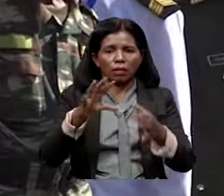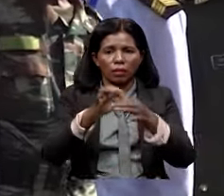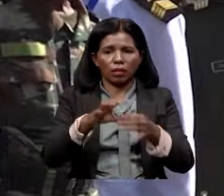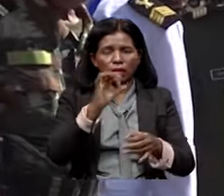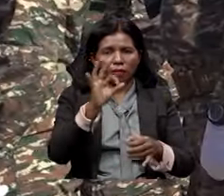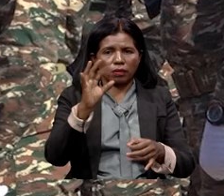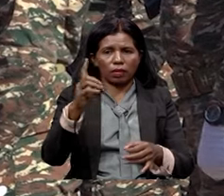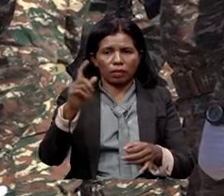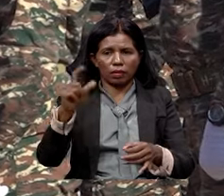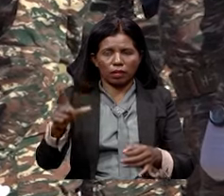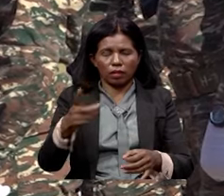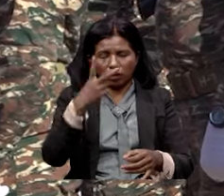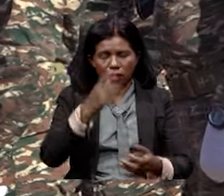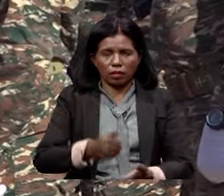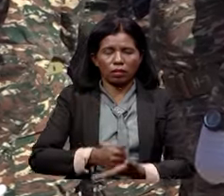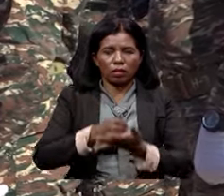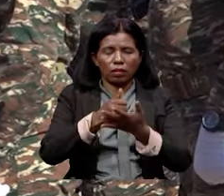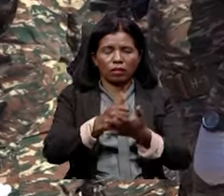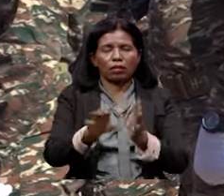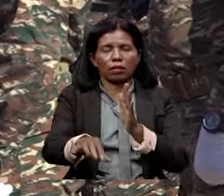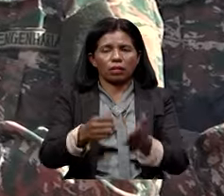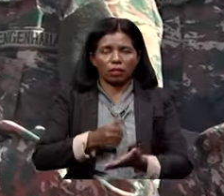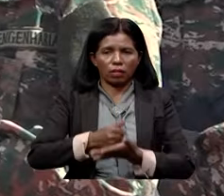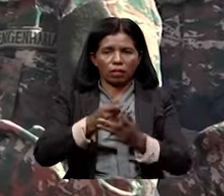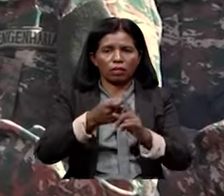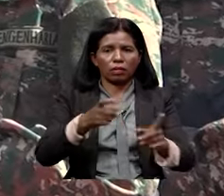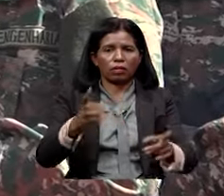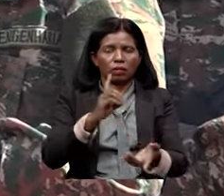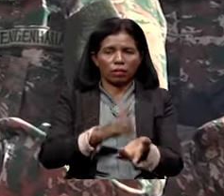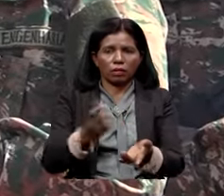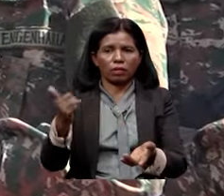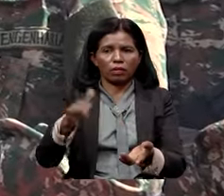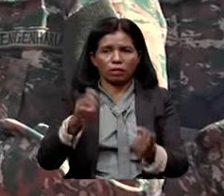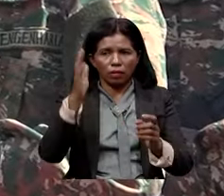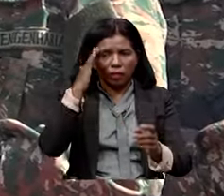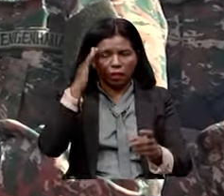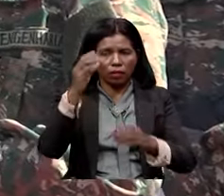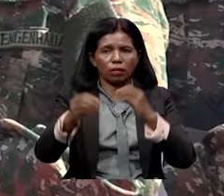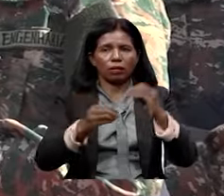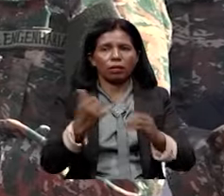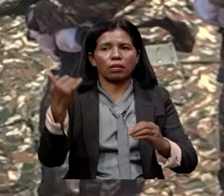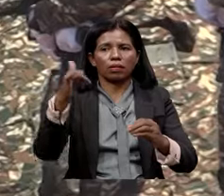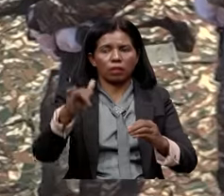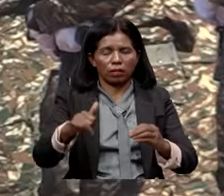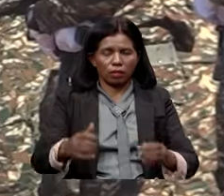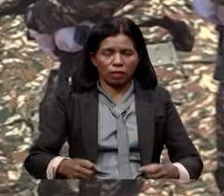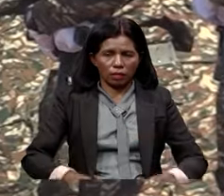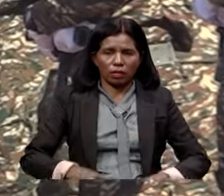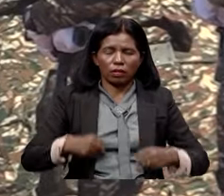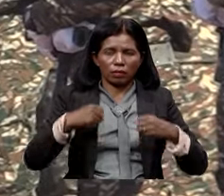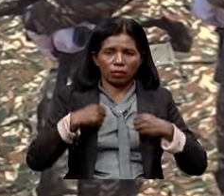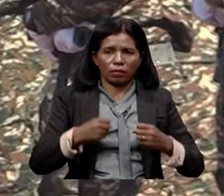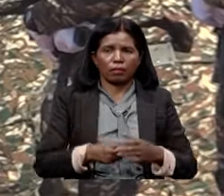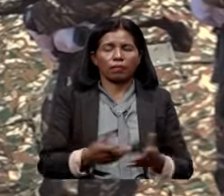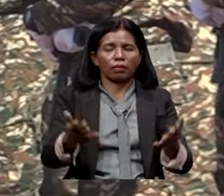FVT Sira, atual tratamento de saúde, não é reta na assistência, o seu médico Sira, o de Atene, com a Bacira minha condição de saúde. A cara